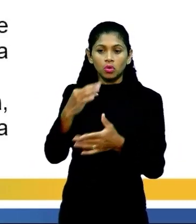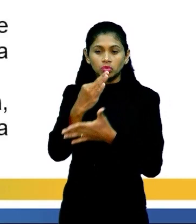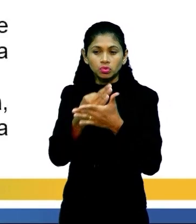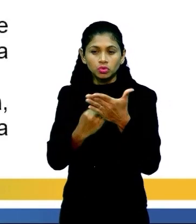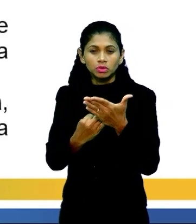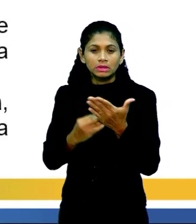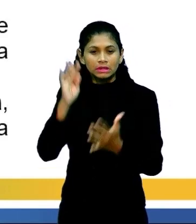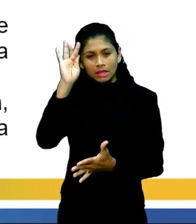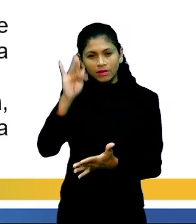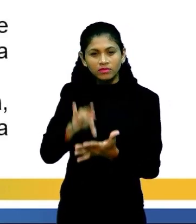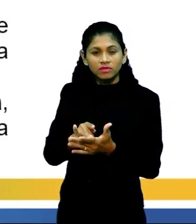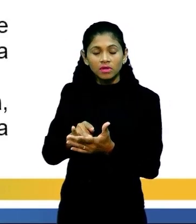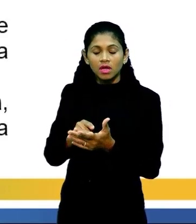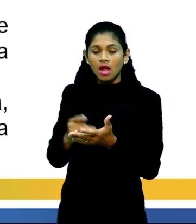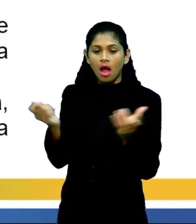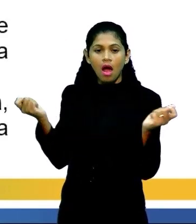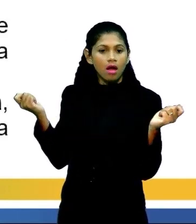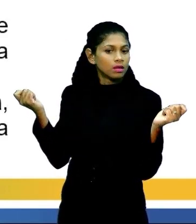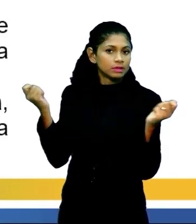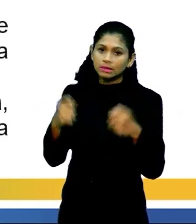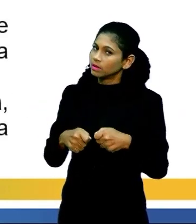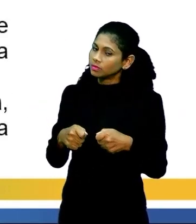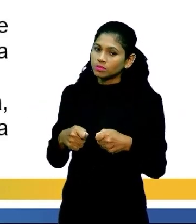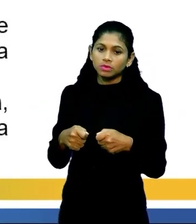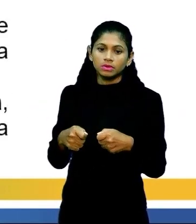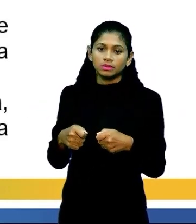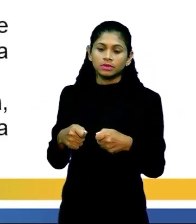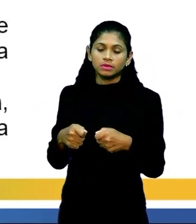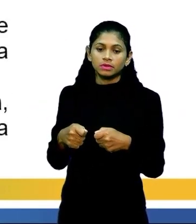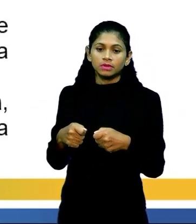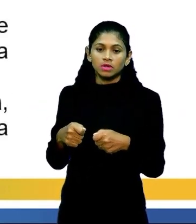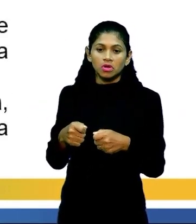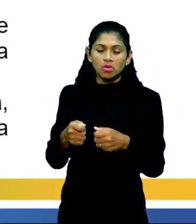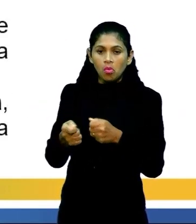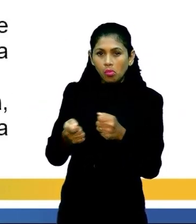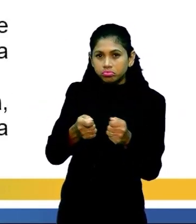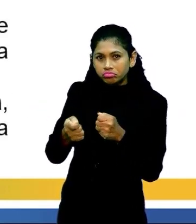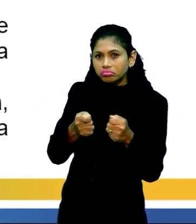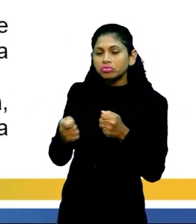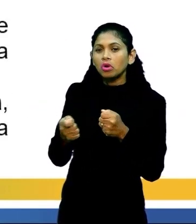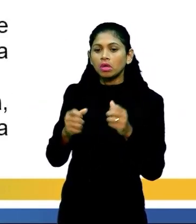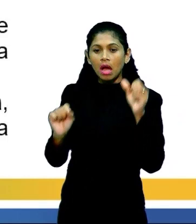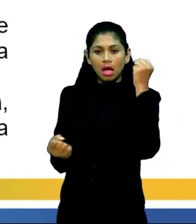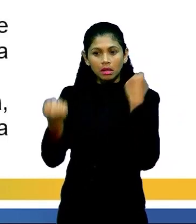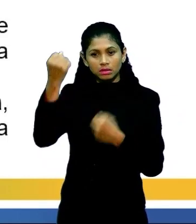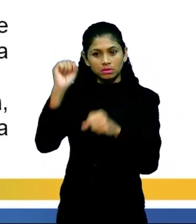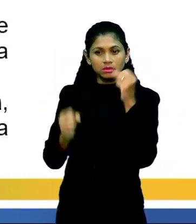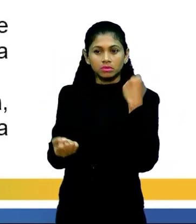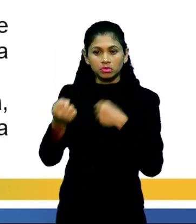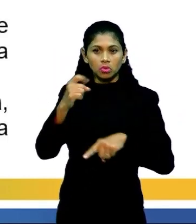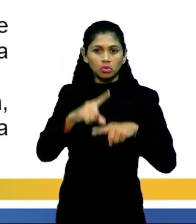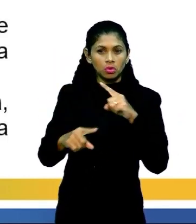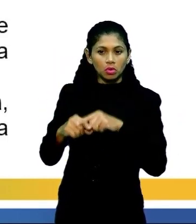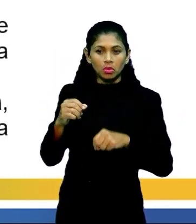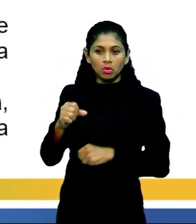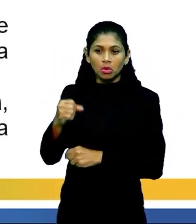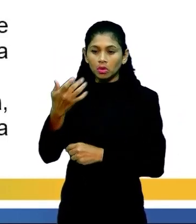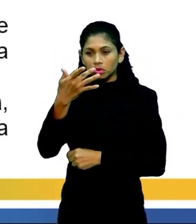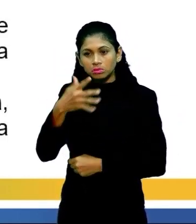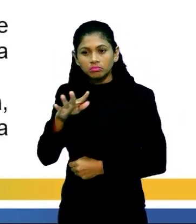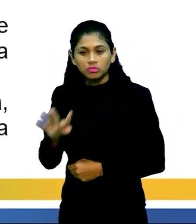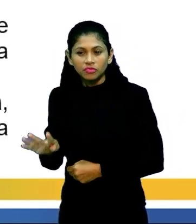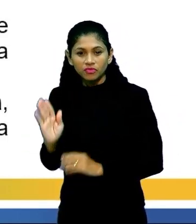foco em brinquedos. Letra D. A pergunta é respondida de forma afirmativa, pois com esforço